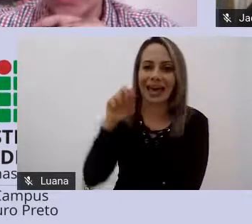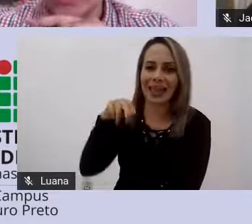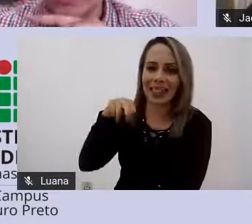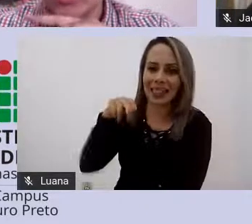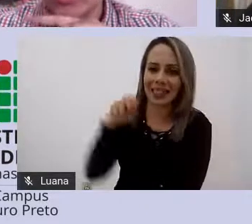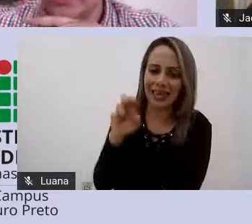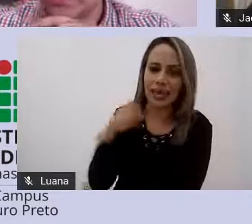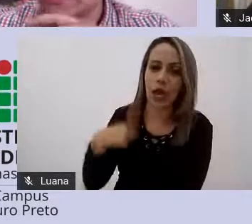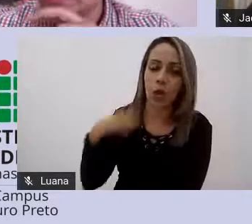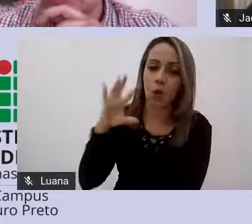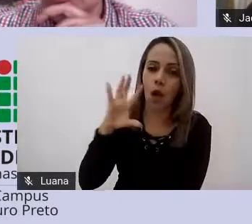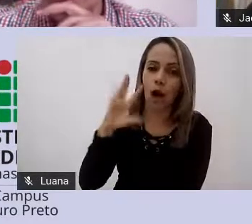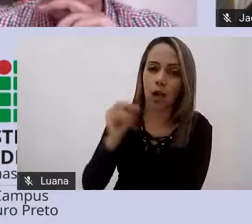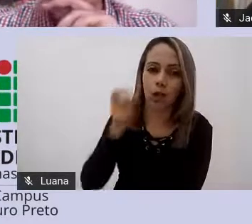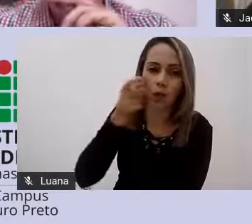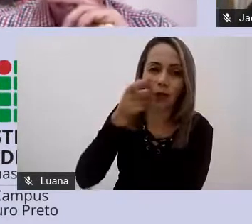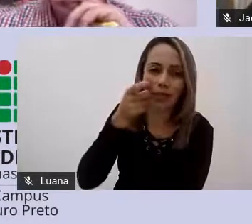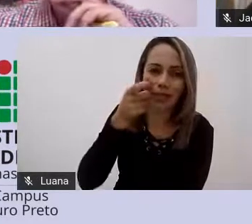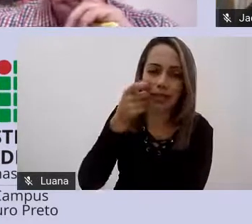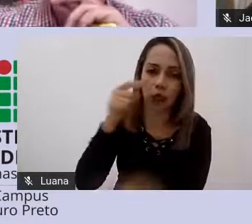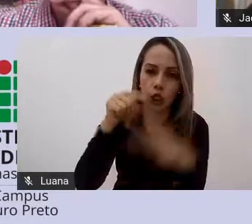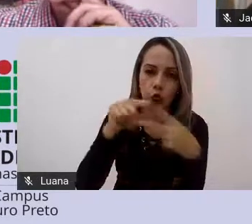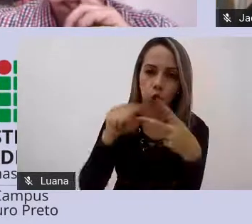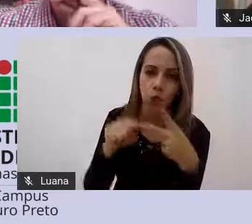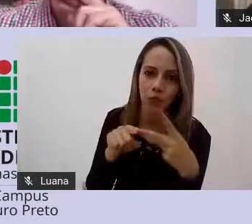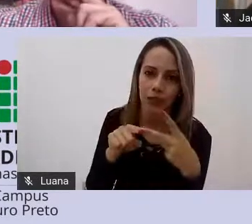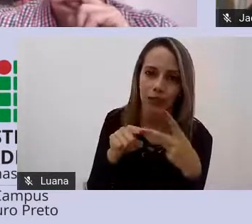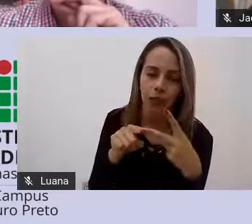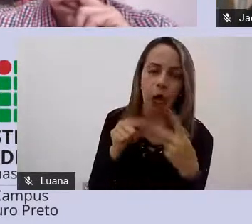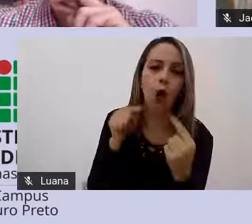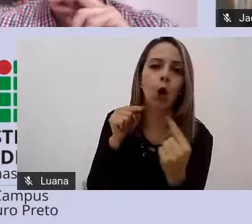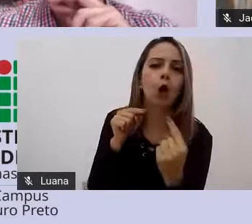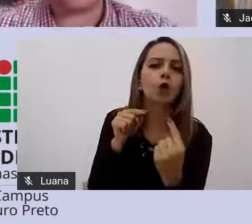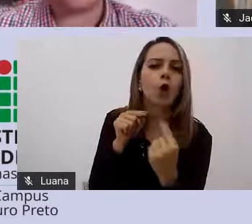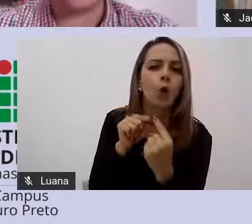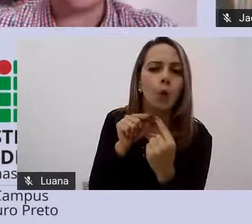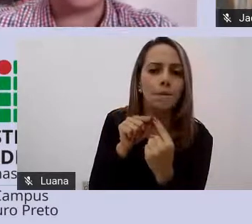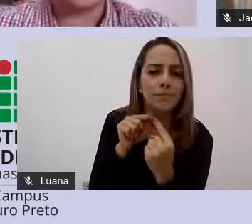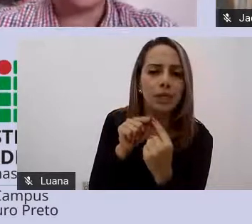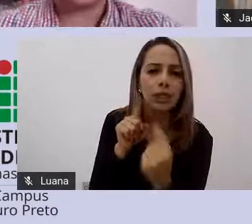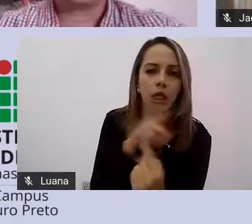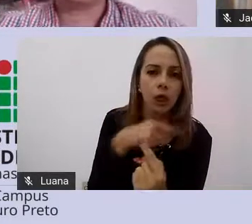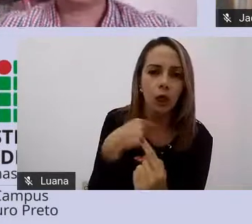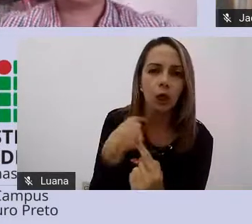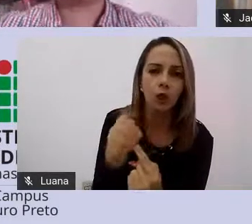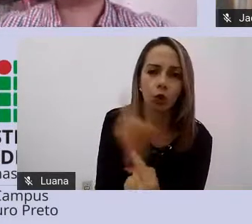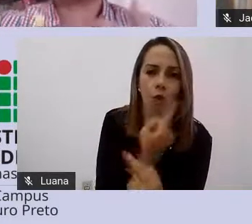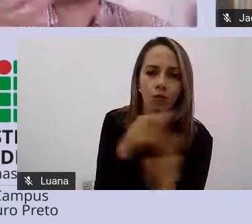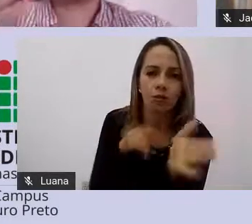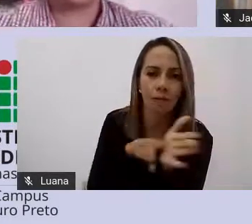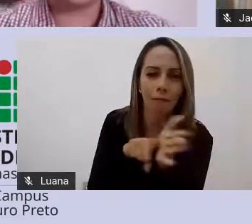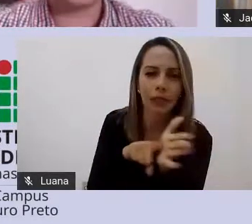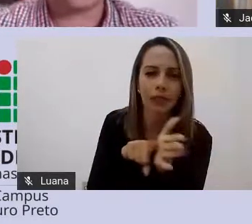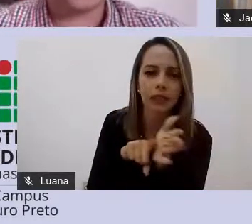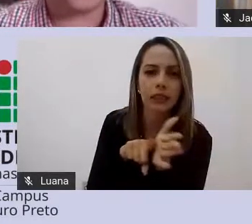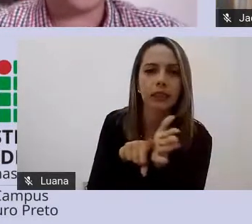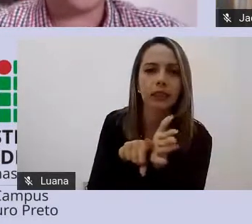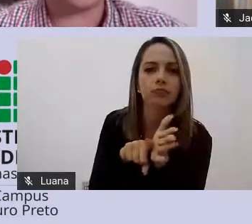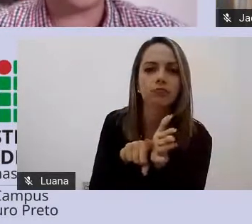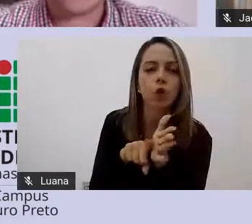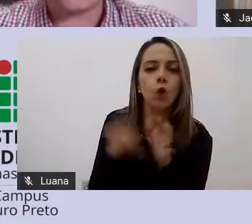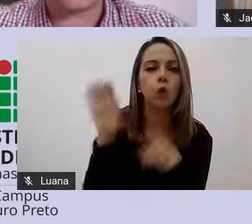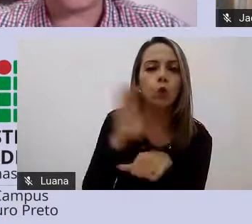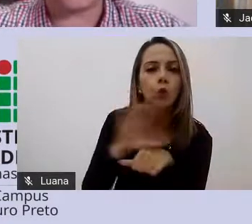achei duas coisas muito interessantes, porque tem até a ver com as questões que a gente pesquisa e que a gente, no curso de